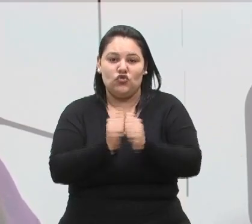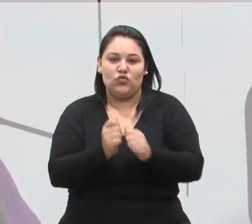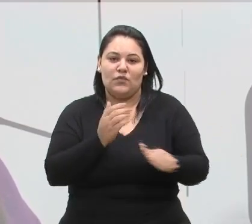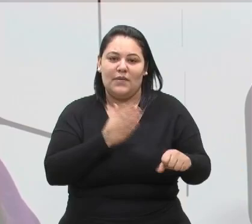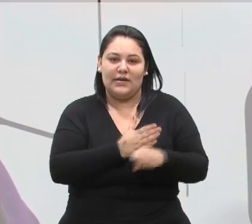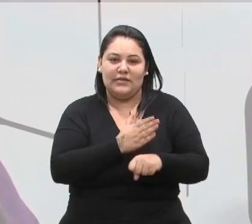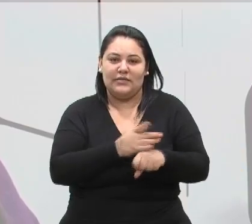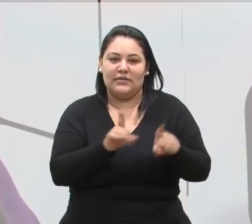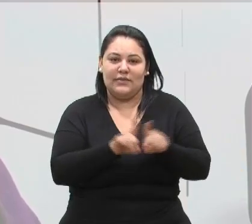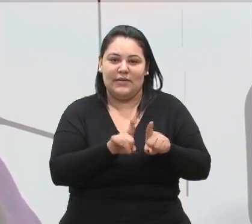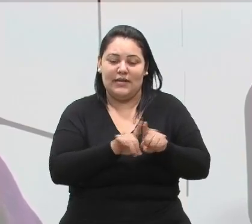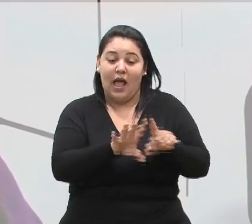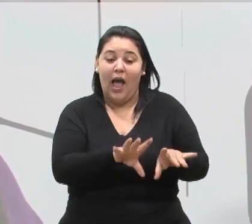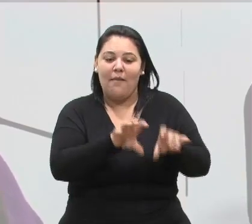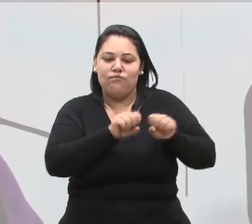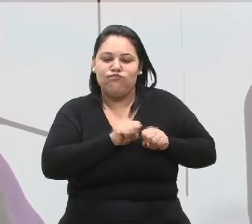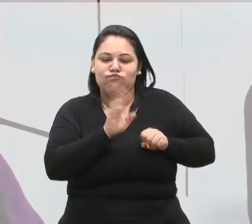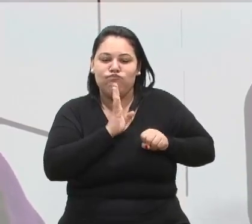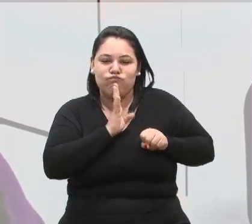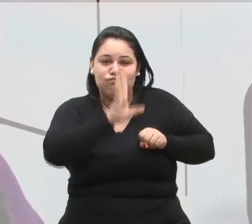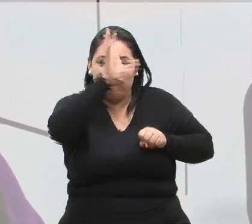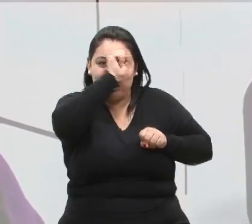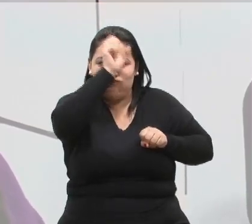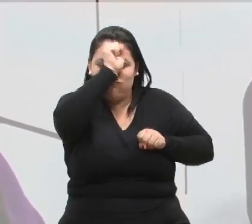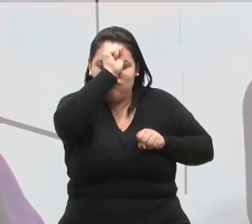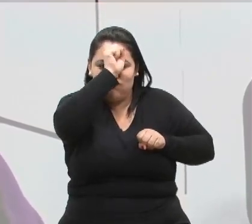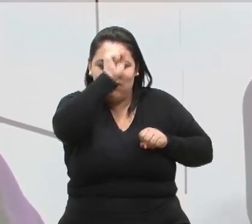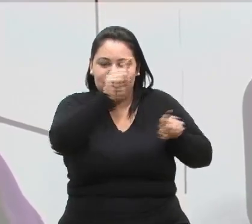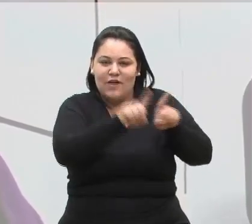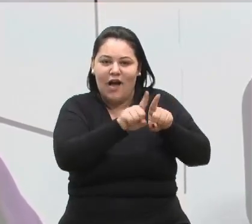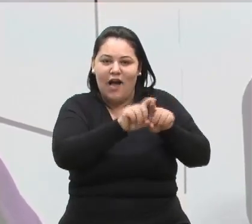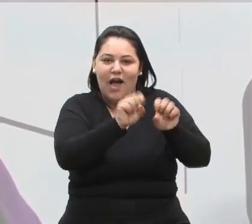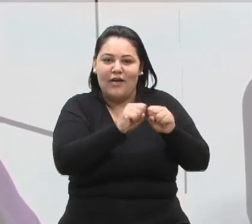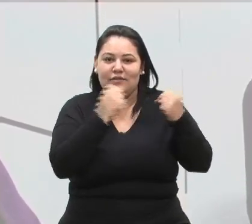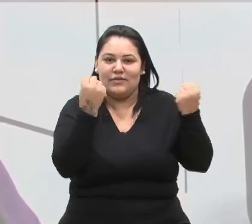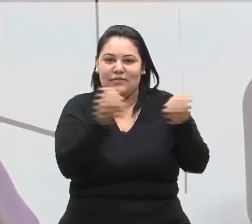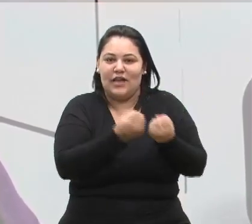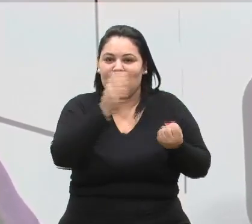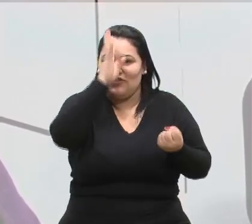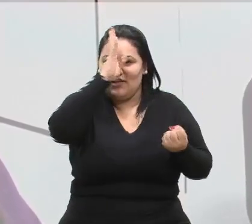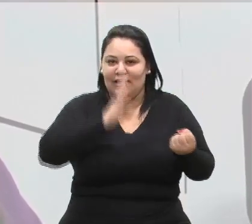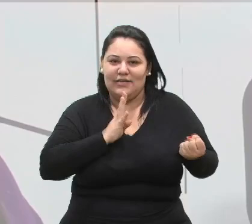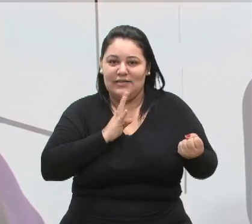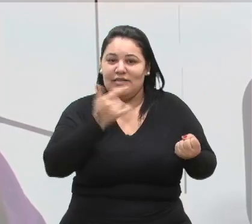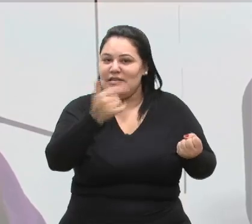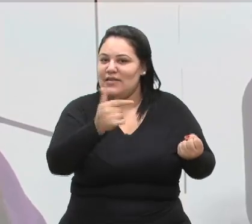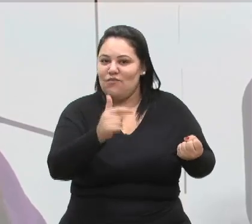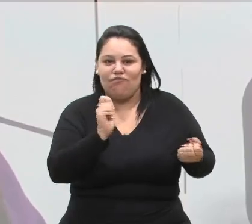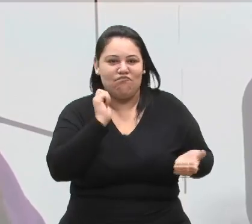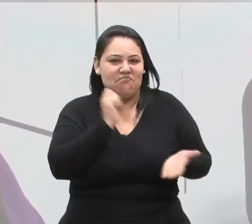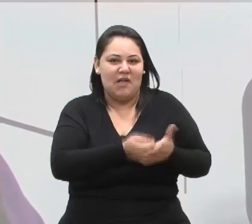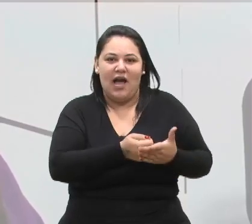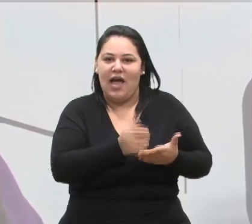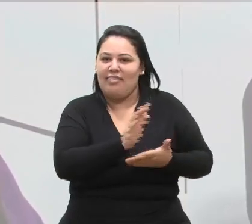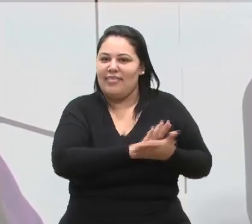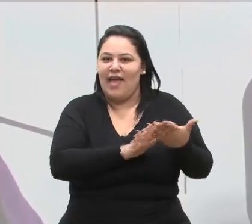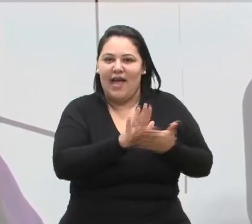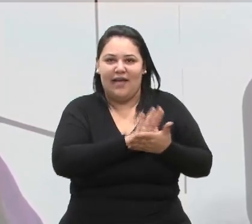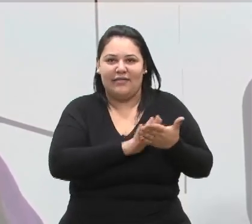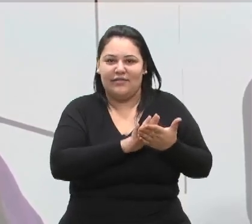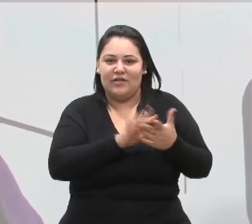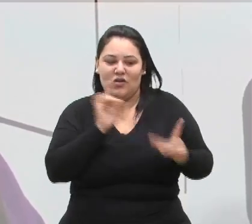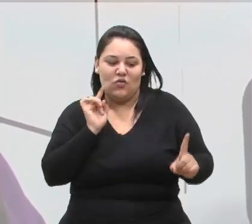participando, se apropriando de mais informações. Ele é um seminário gratuito, não tem custos, e a nossa intenção é